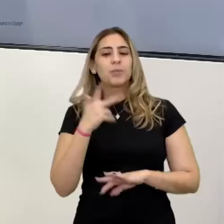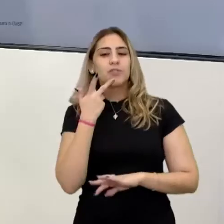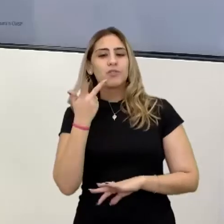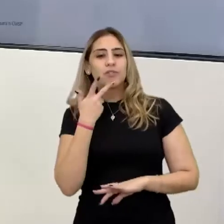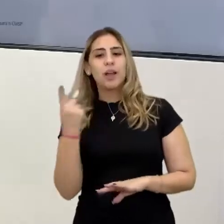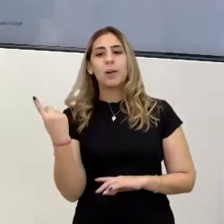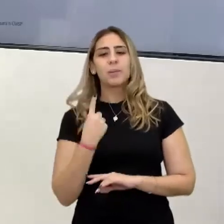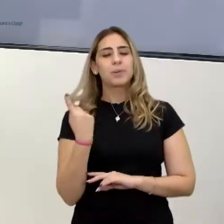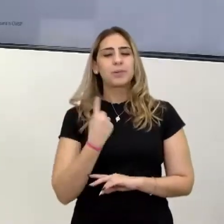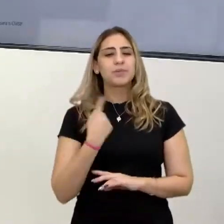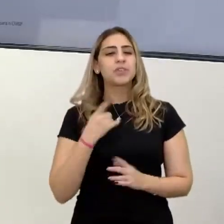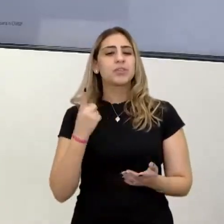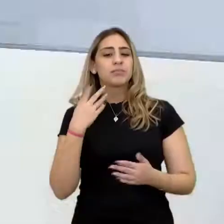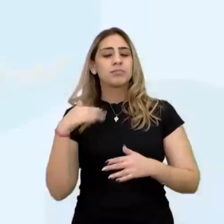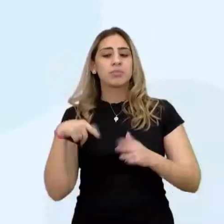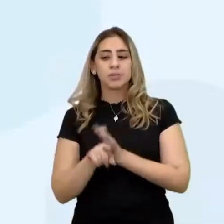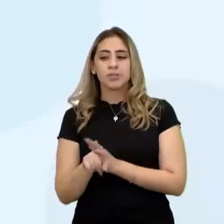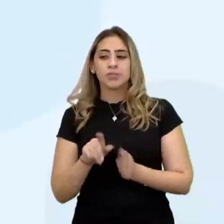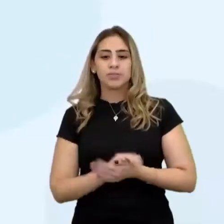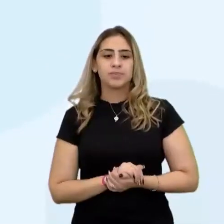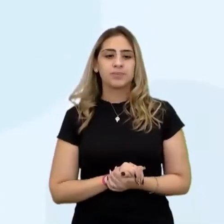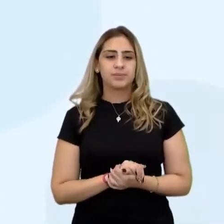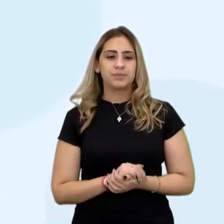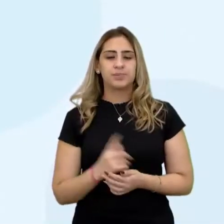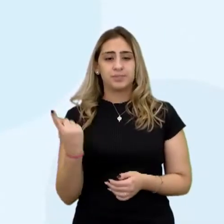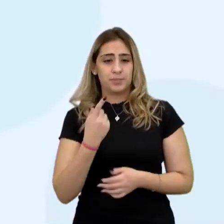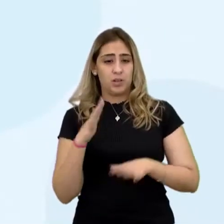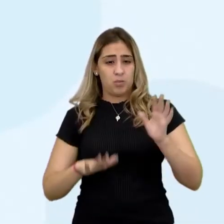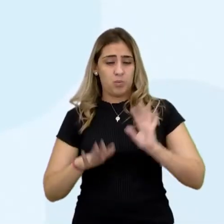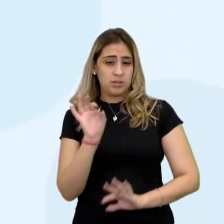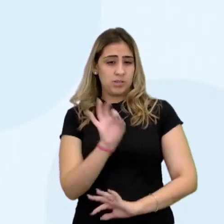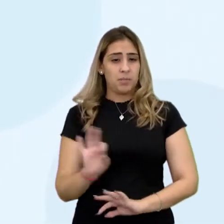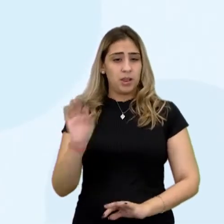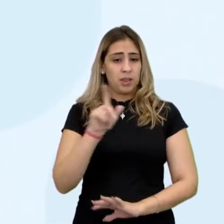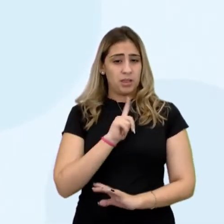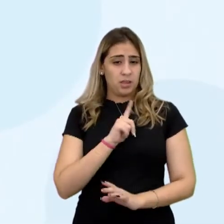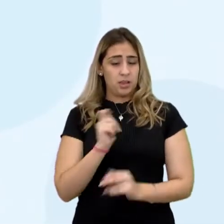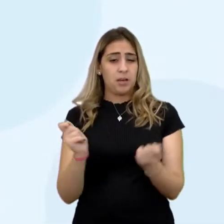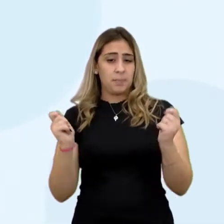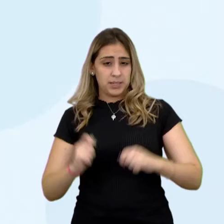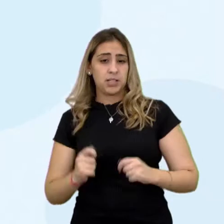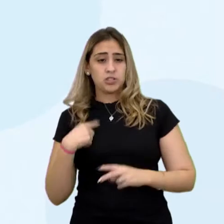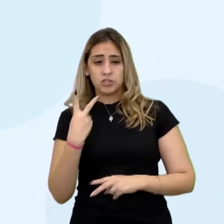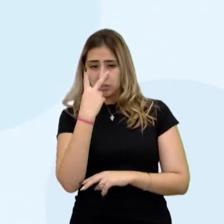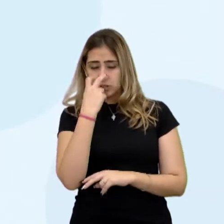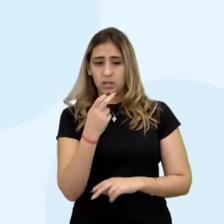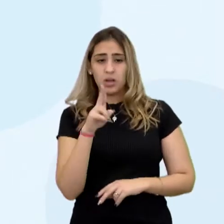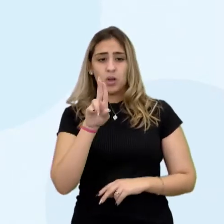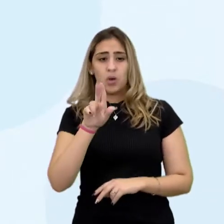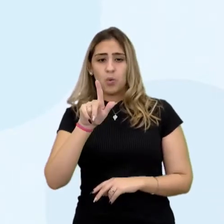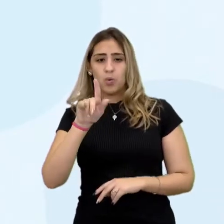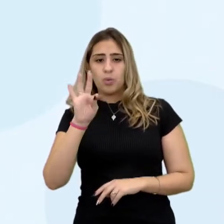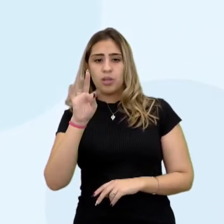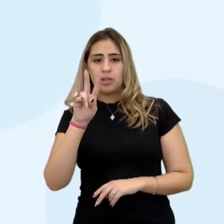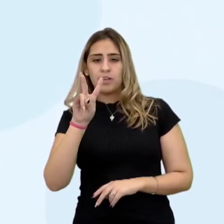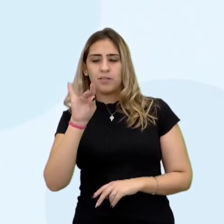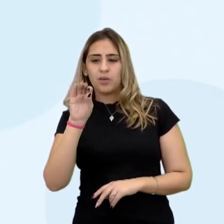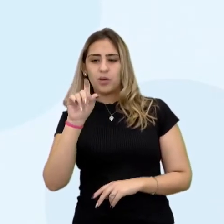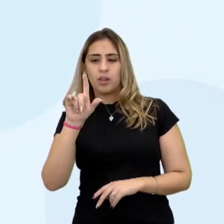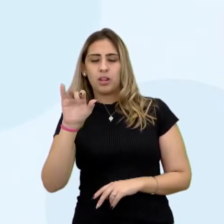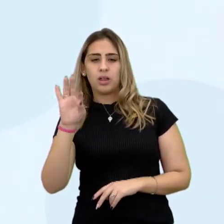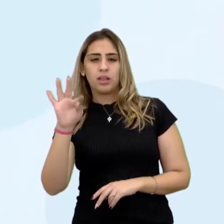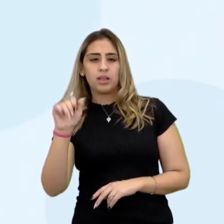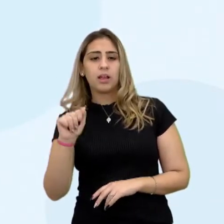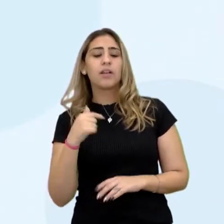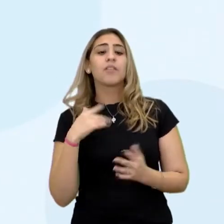falar a primeira enquete. Algumas abelhas têm a capacidade de enxergar no ultravioleta. Fato